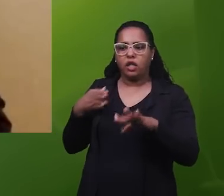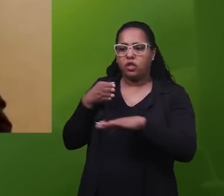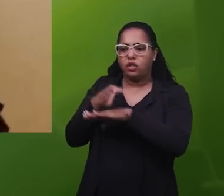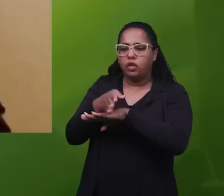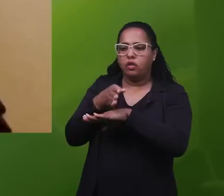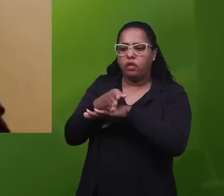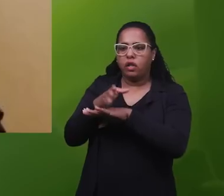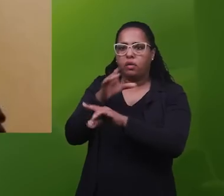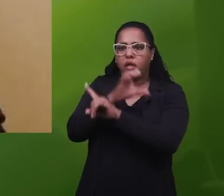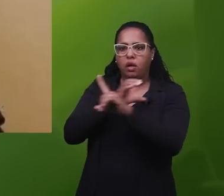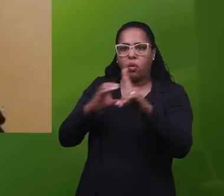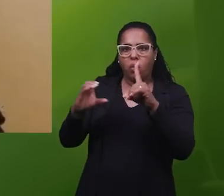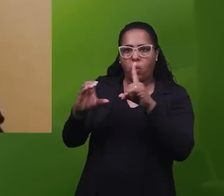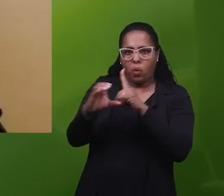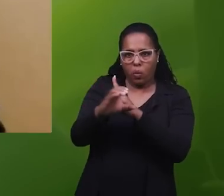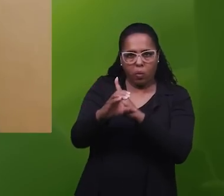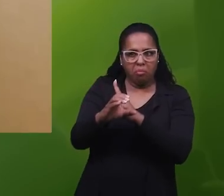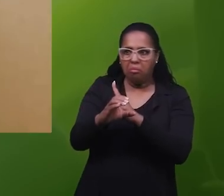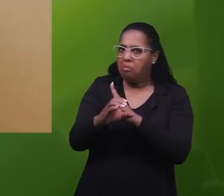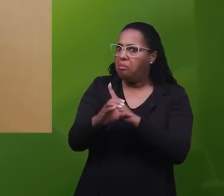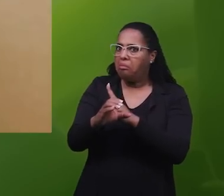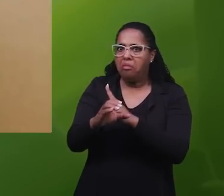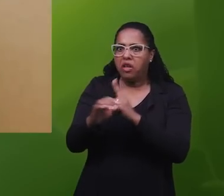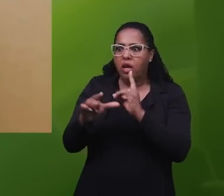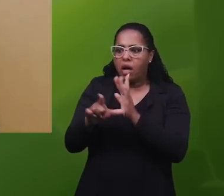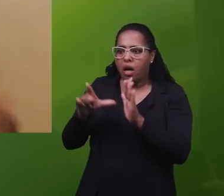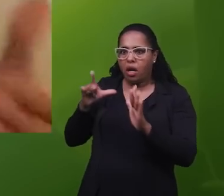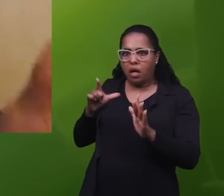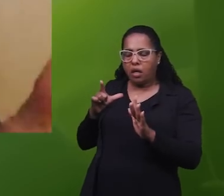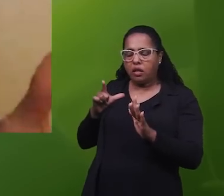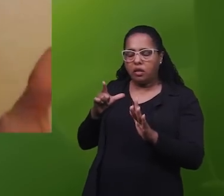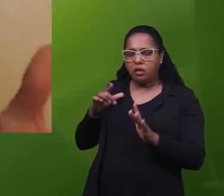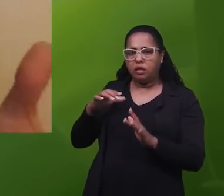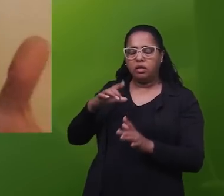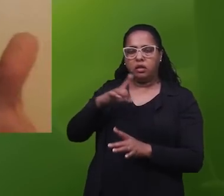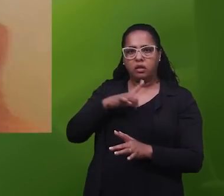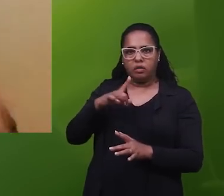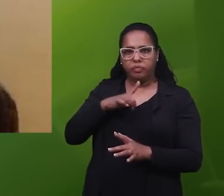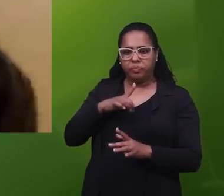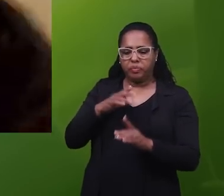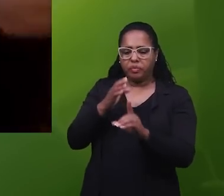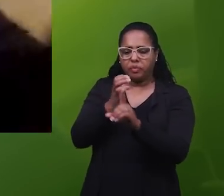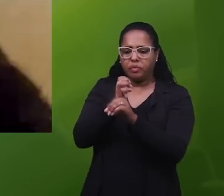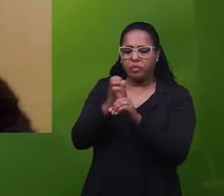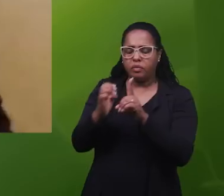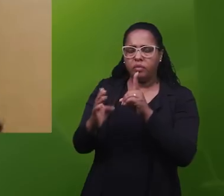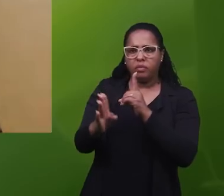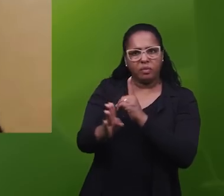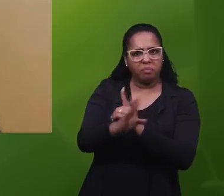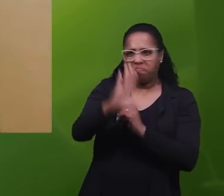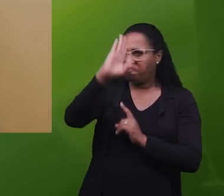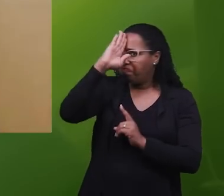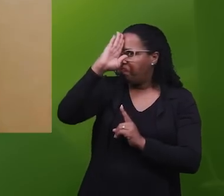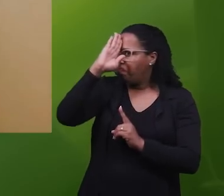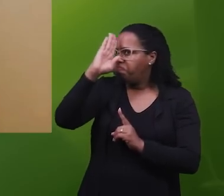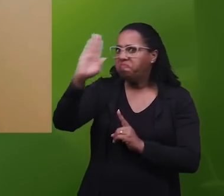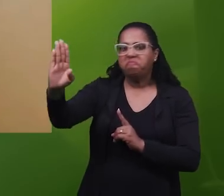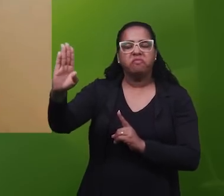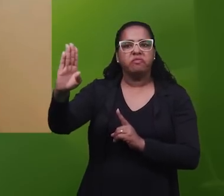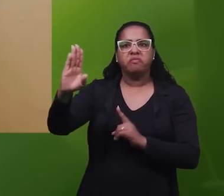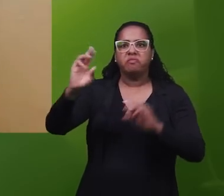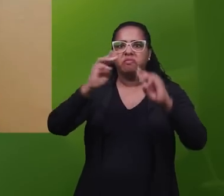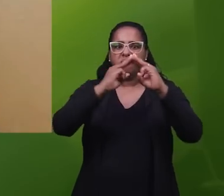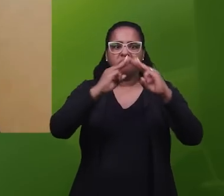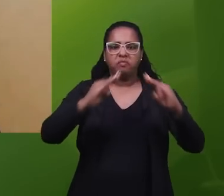estar nos cultos com a regularidade que um dia já teve. a escola bíblica acima de